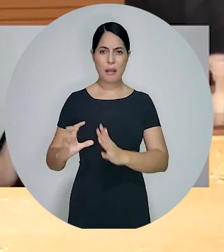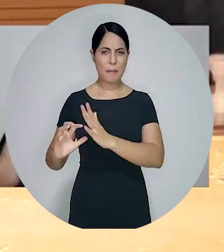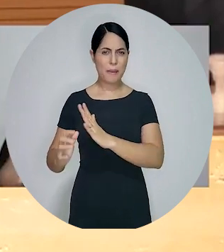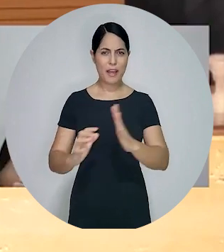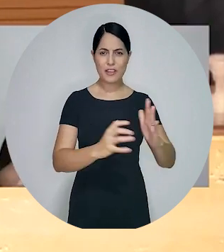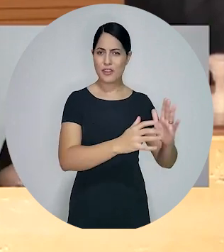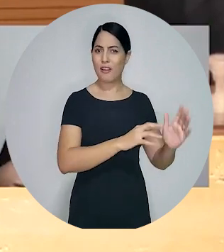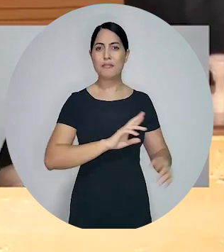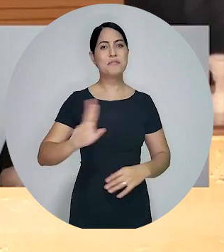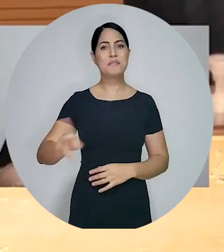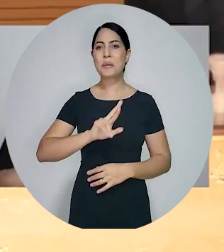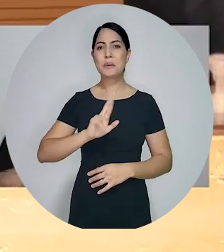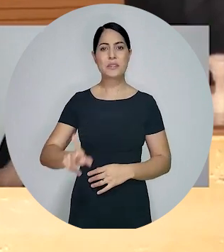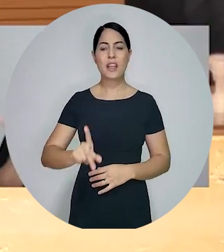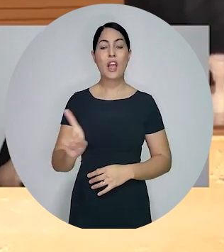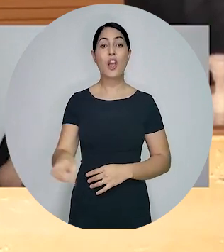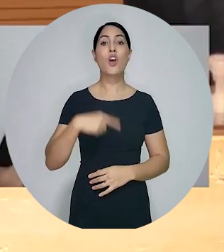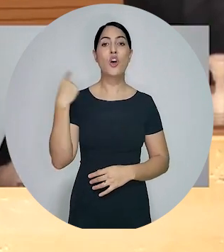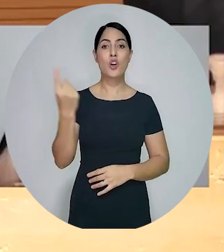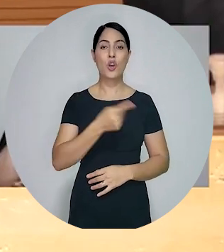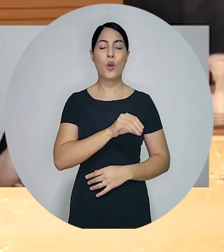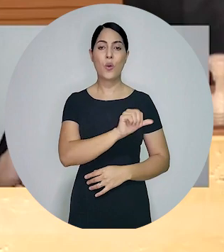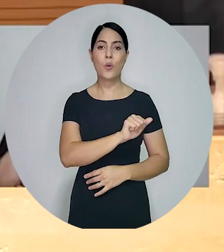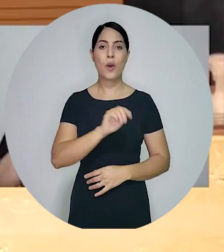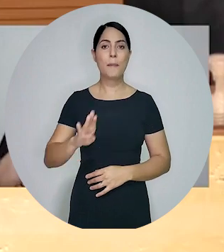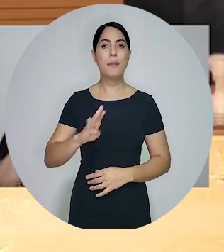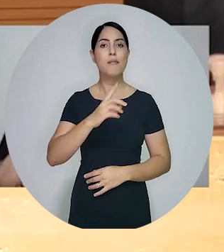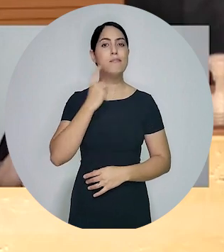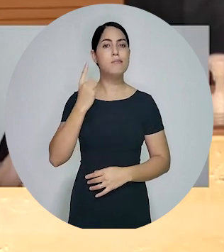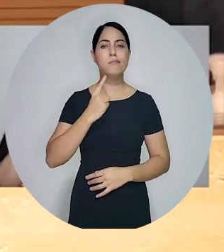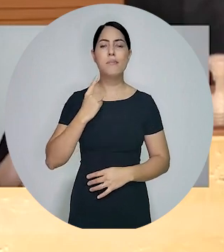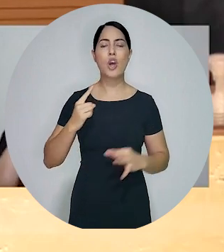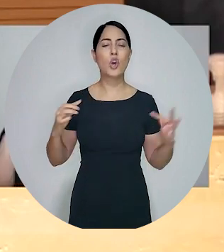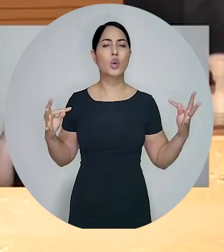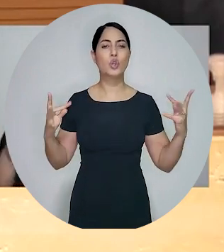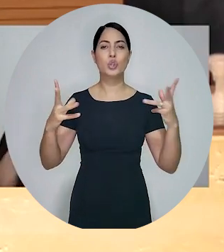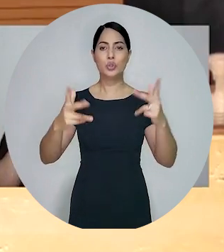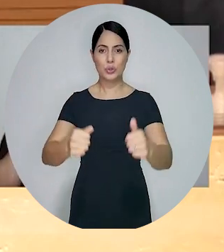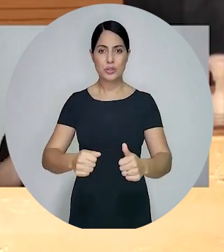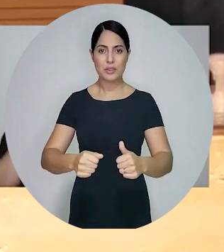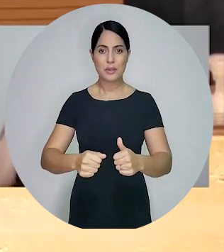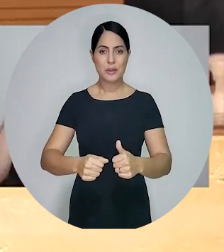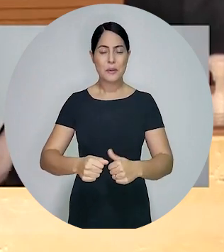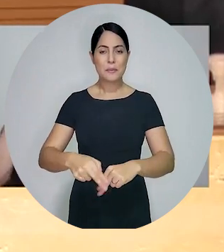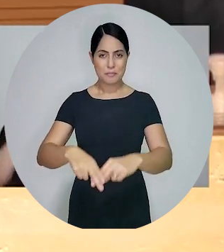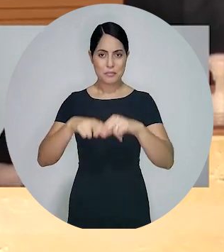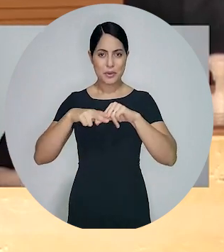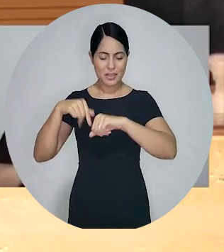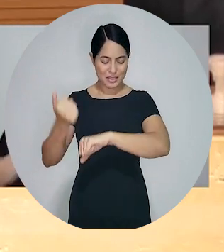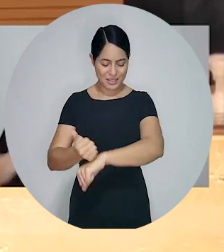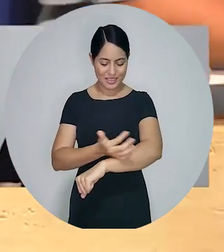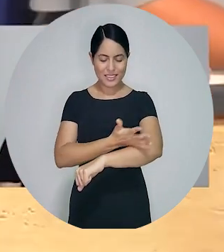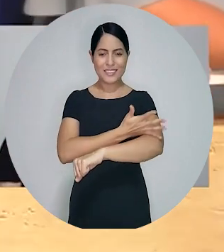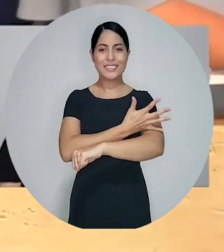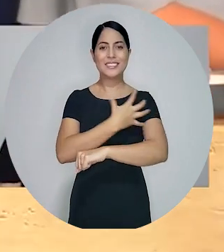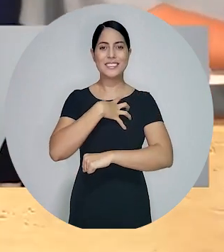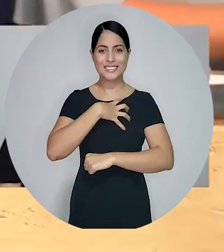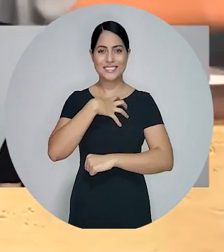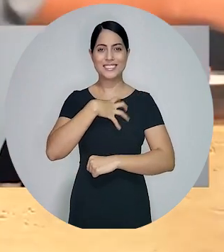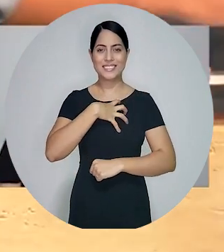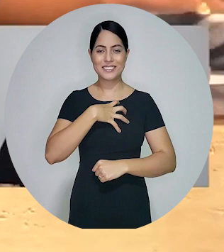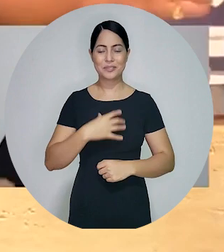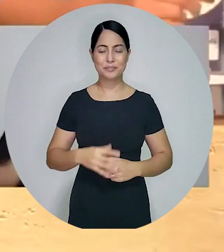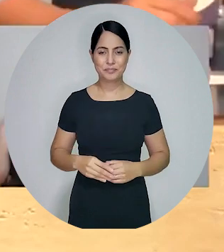mais partido. A OAB é de toda a advocacia. E por isso eu também muito me emociono. A nossa